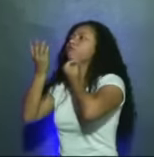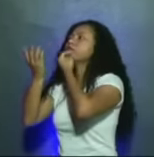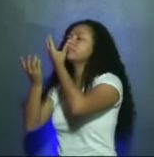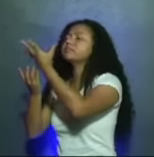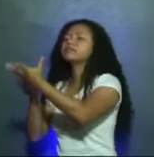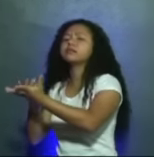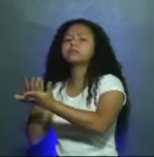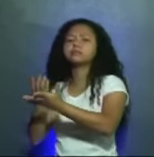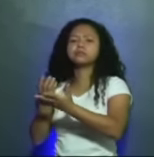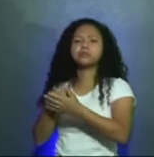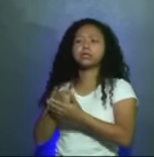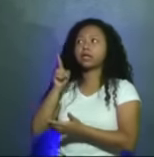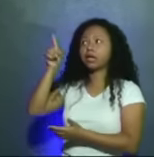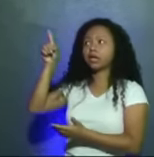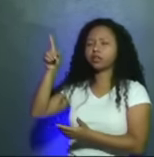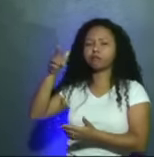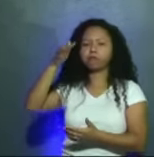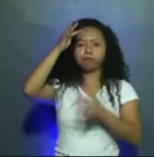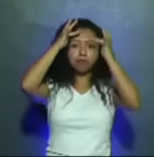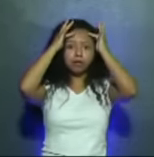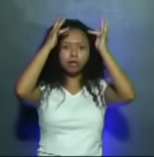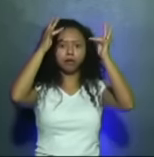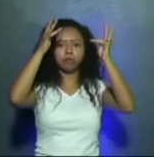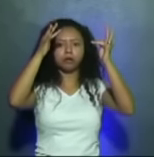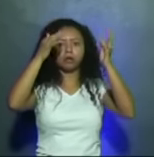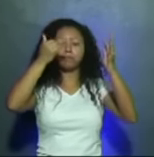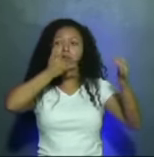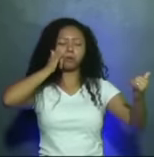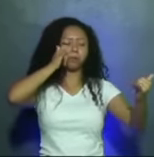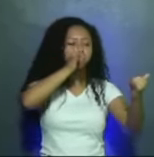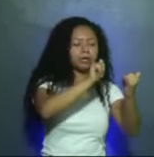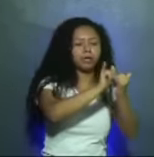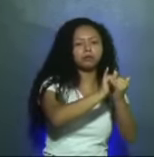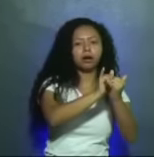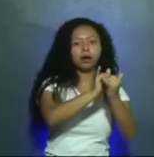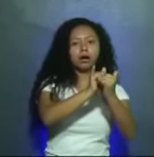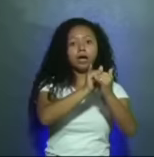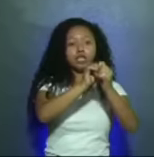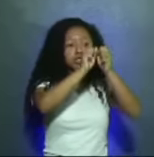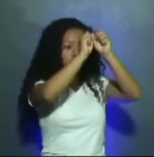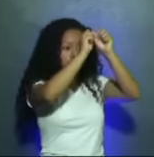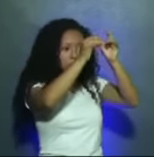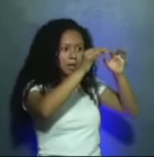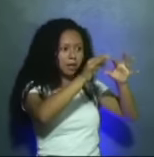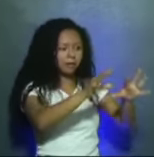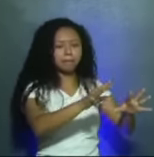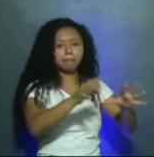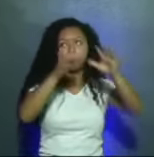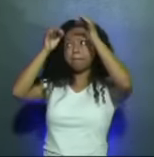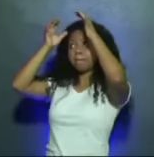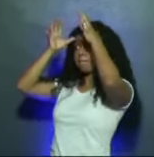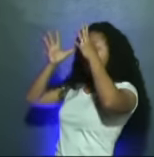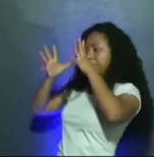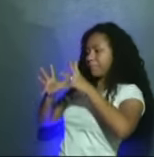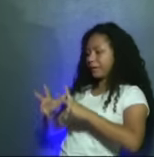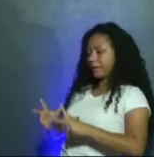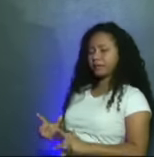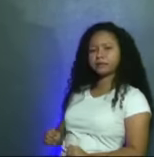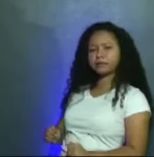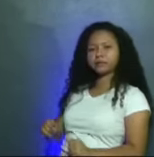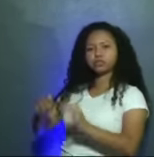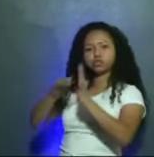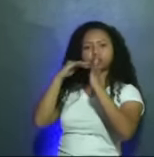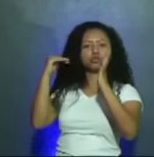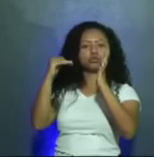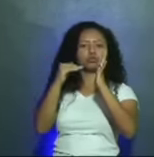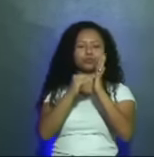purificar de toda injustiça. Queridos, Deus quer o seu coração limpo